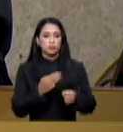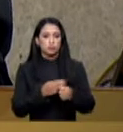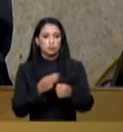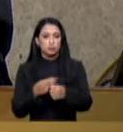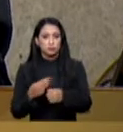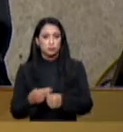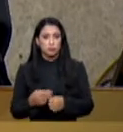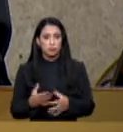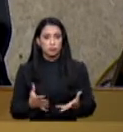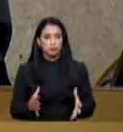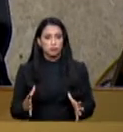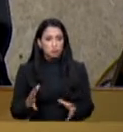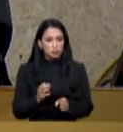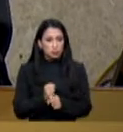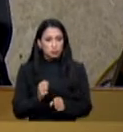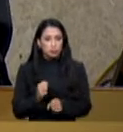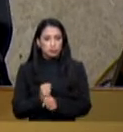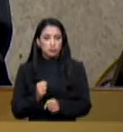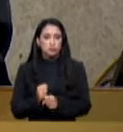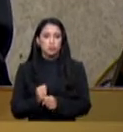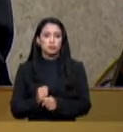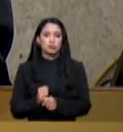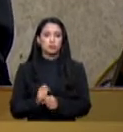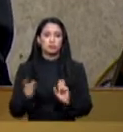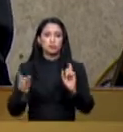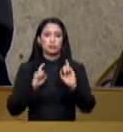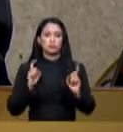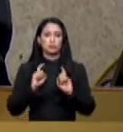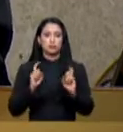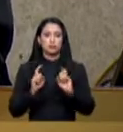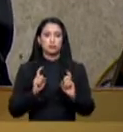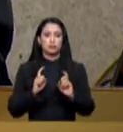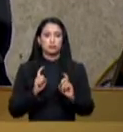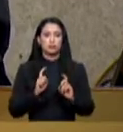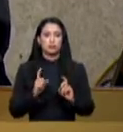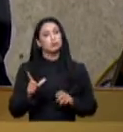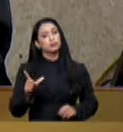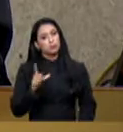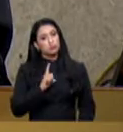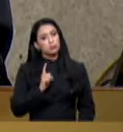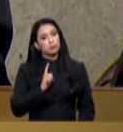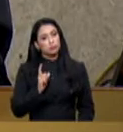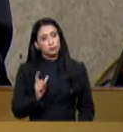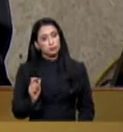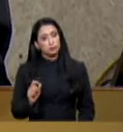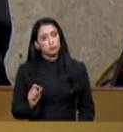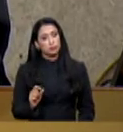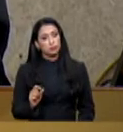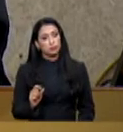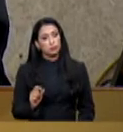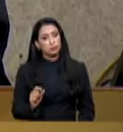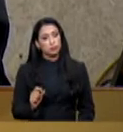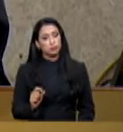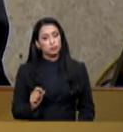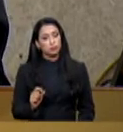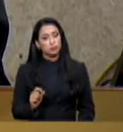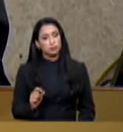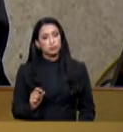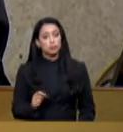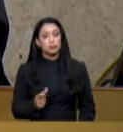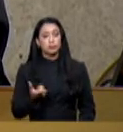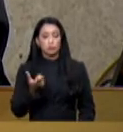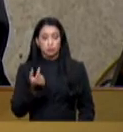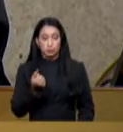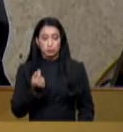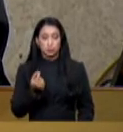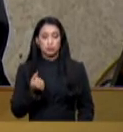cruzados, agregando entes administrativos deficitários e superavitários. Quanto ao retorno